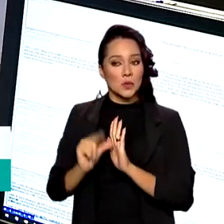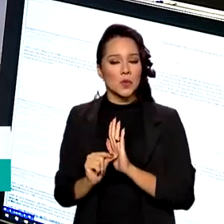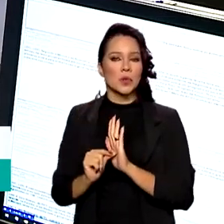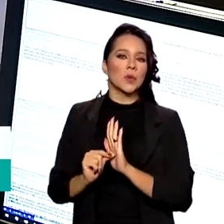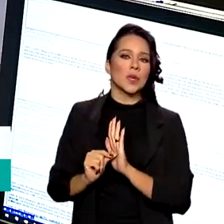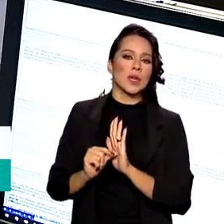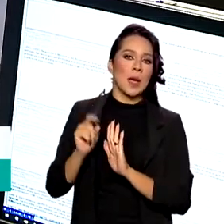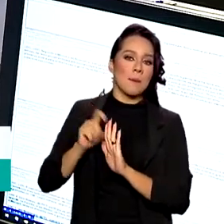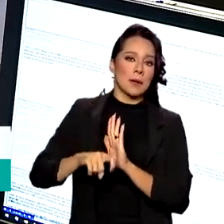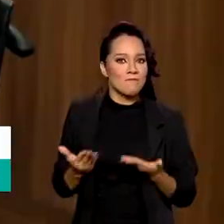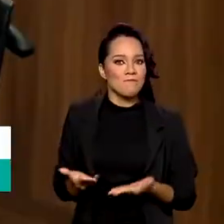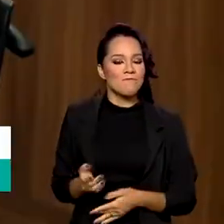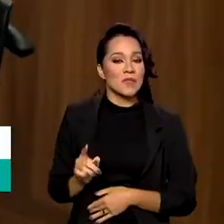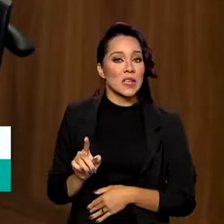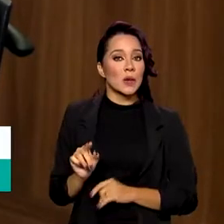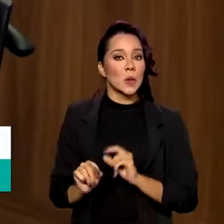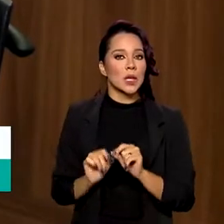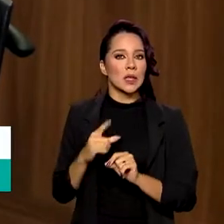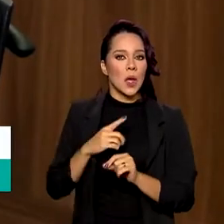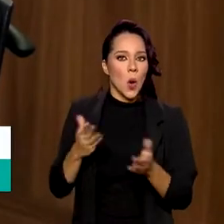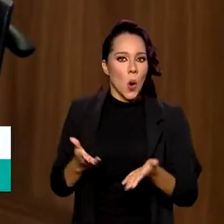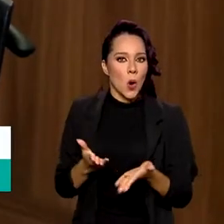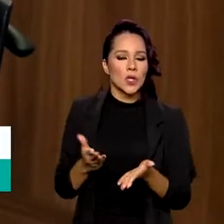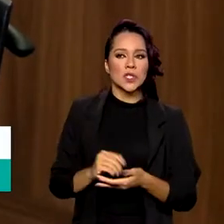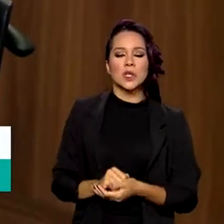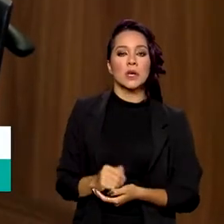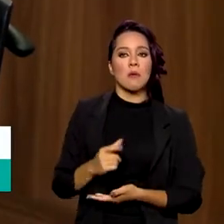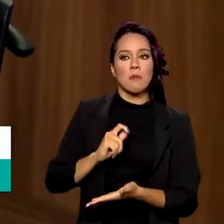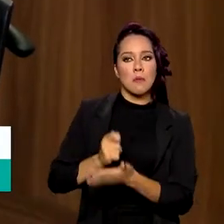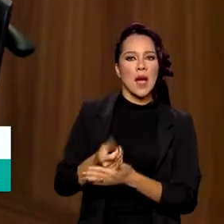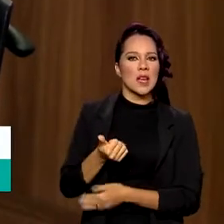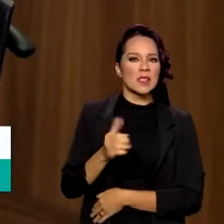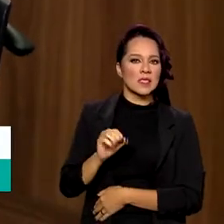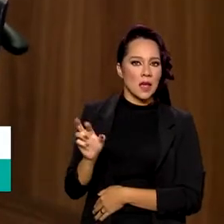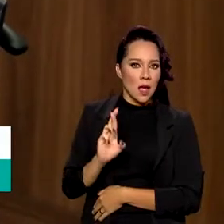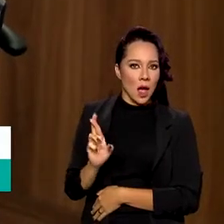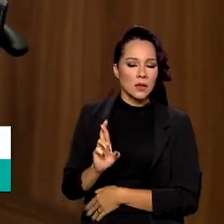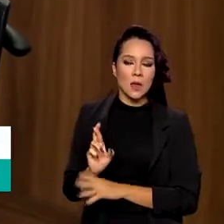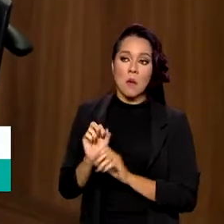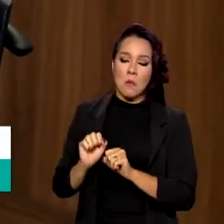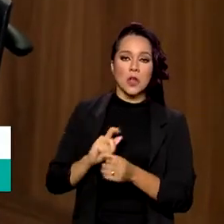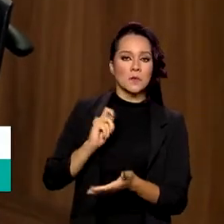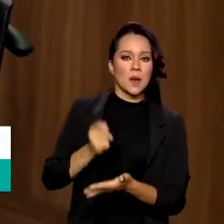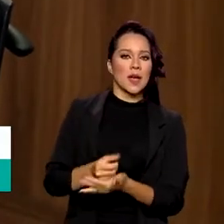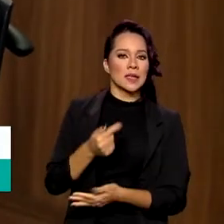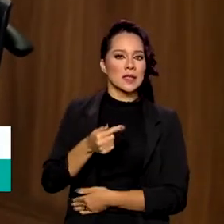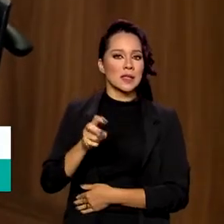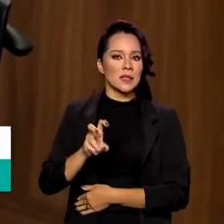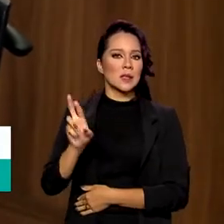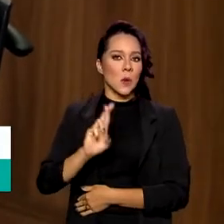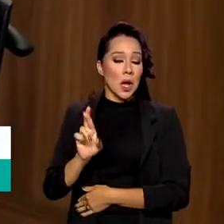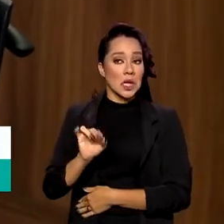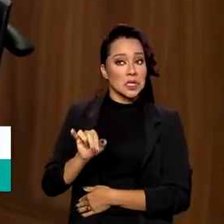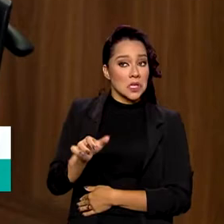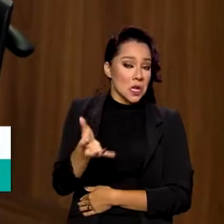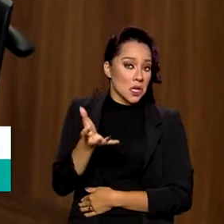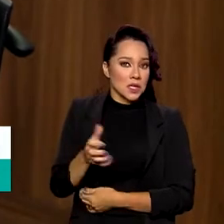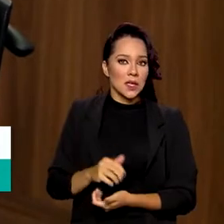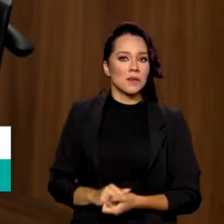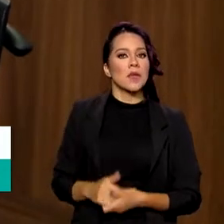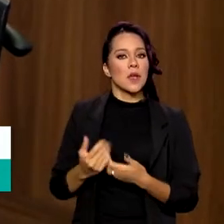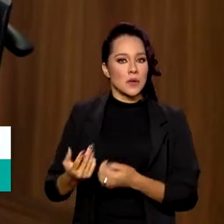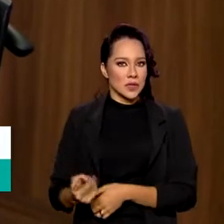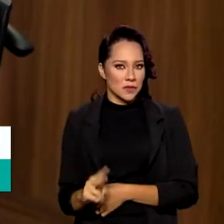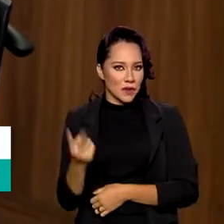a sua prestação então que tem ali hoje uma prestação de 100 reais ela vai poder pagar 75 se ela quiser E